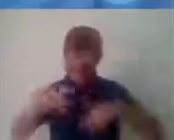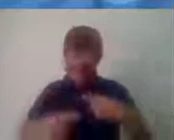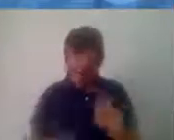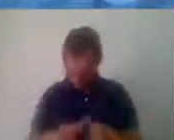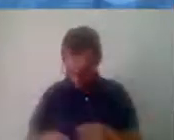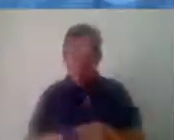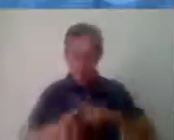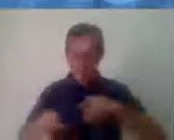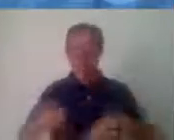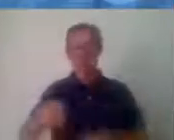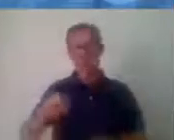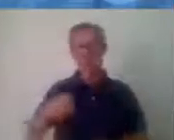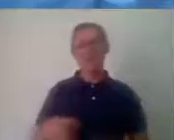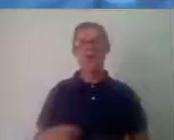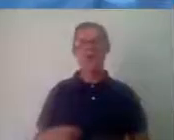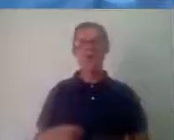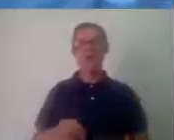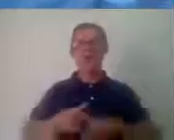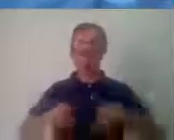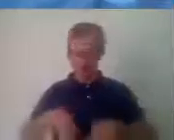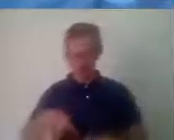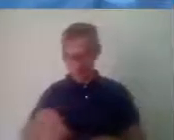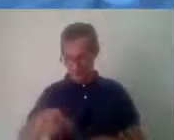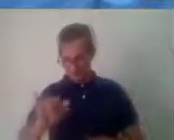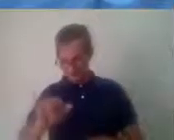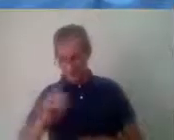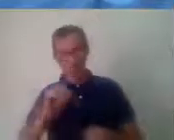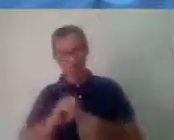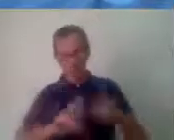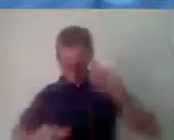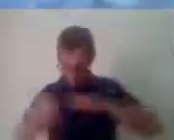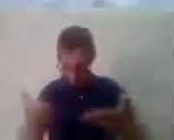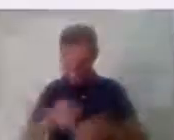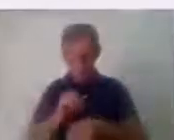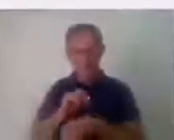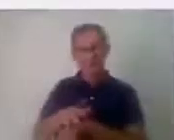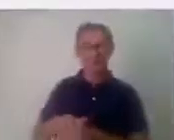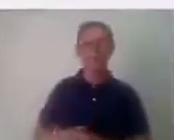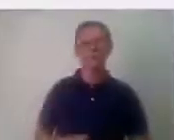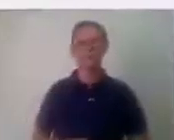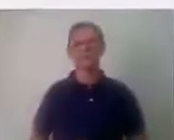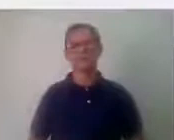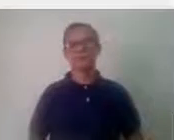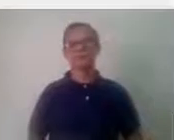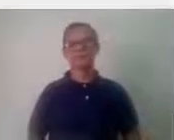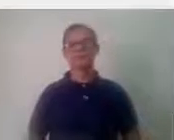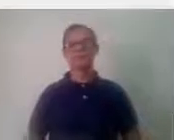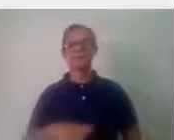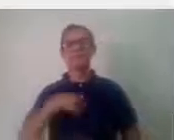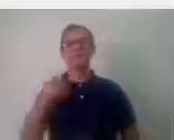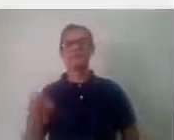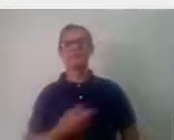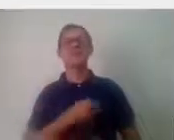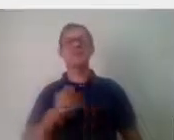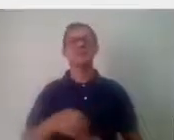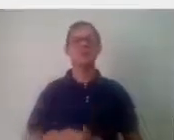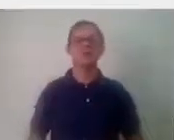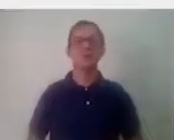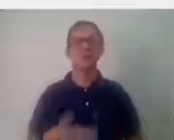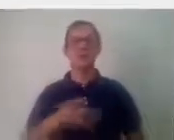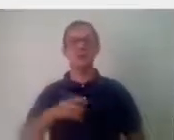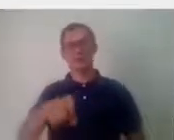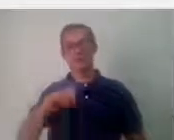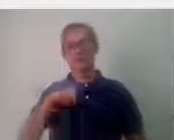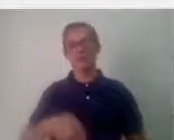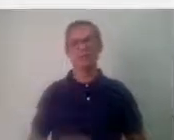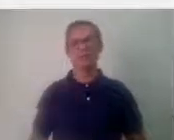que é a variação do x, qual que é a variação do y. Vamos fazer essa análise, acompanhe. Aqui nós temos que o meu